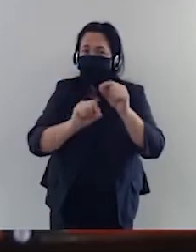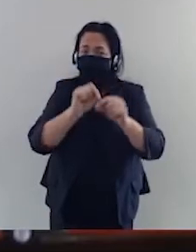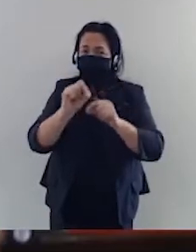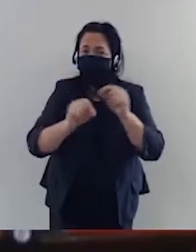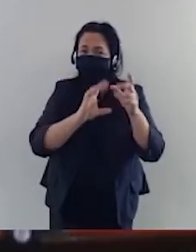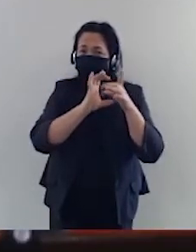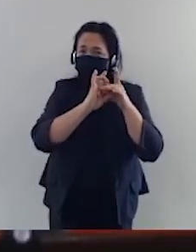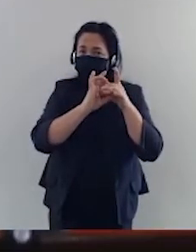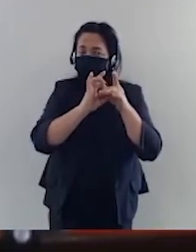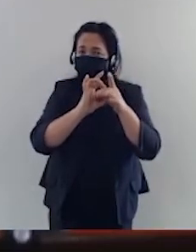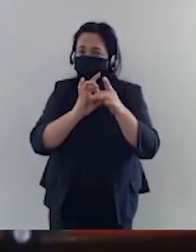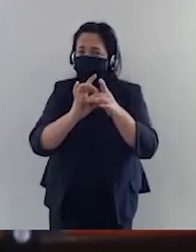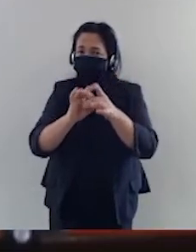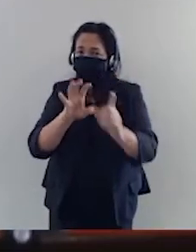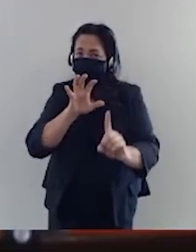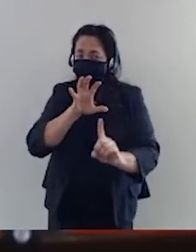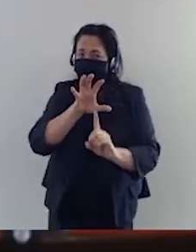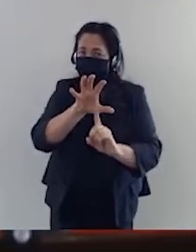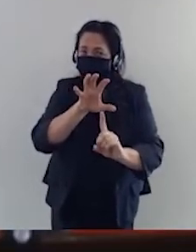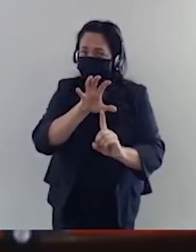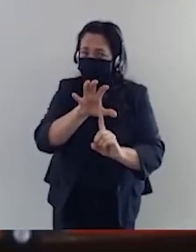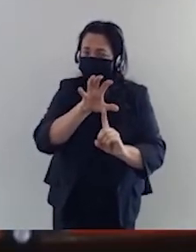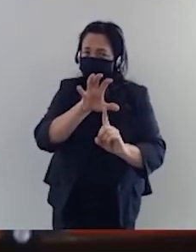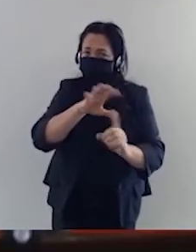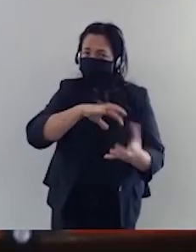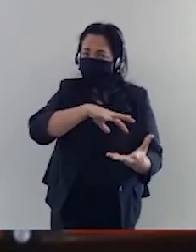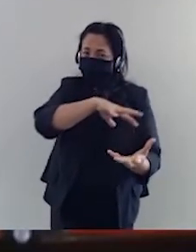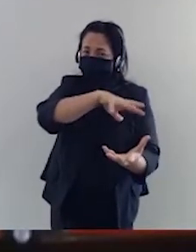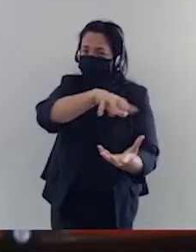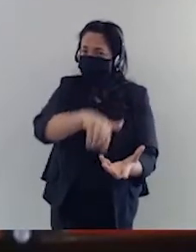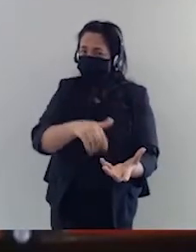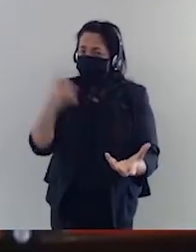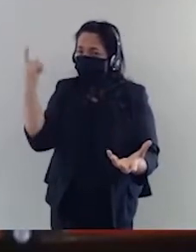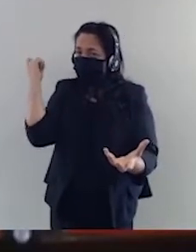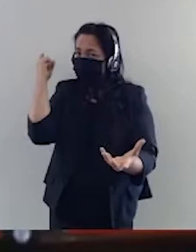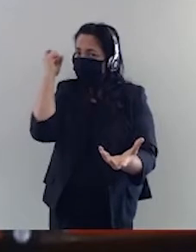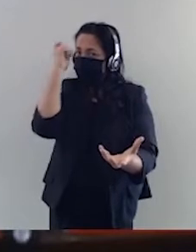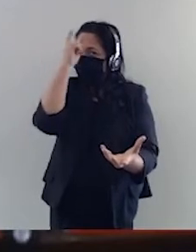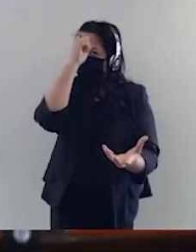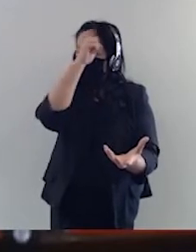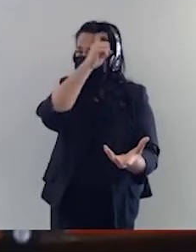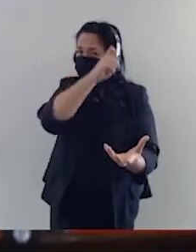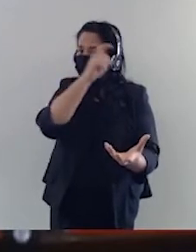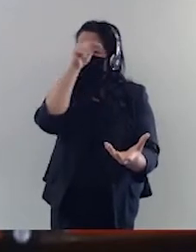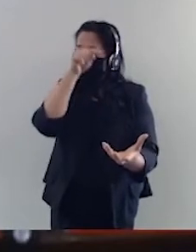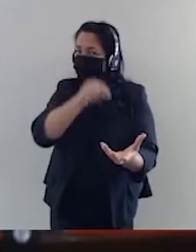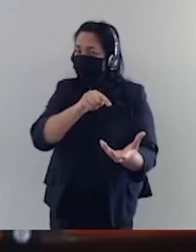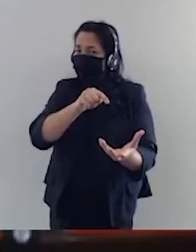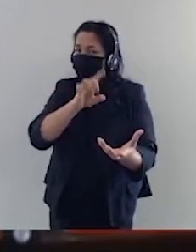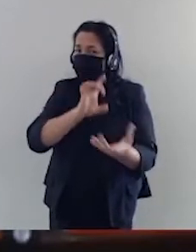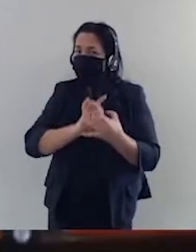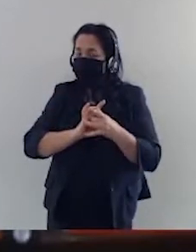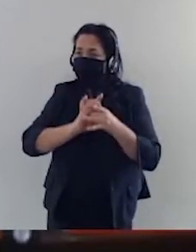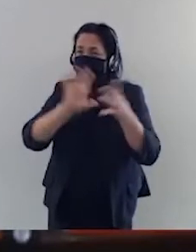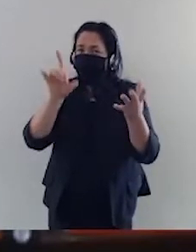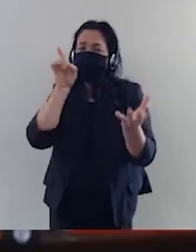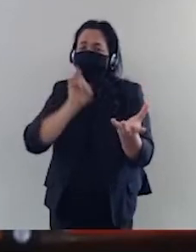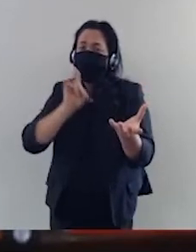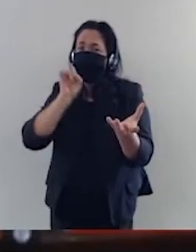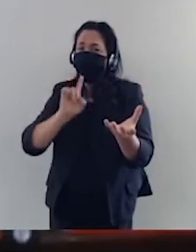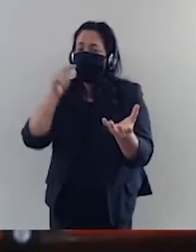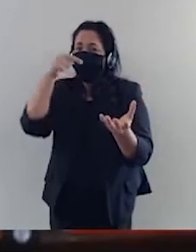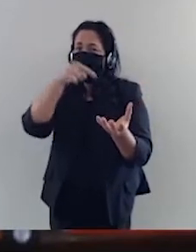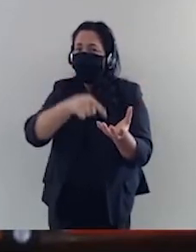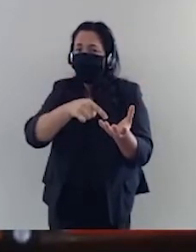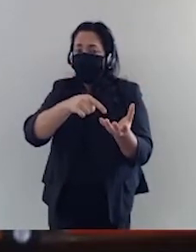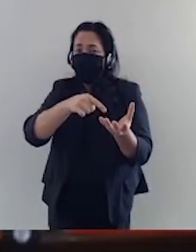de polarização, seria difícil se manter os níveis de democracia ideais para que não